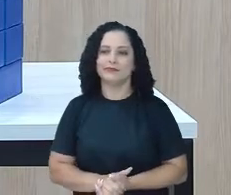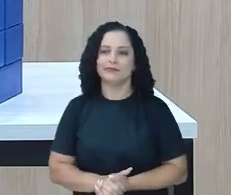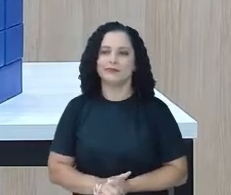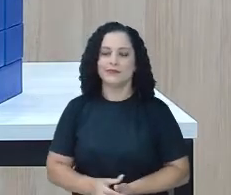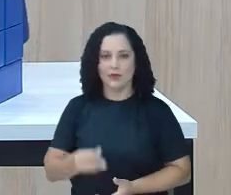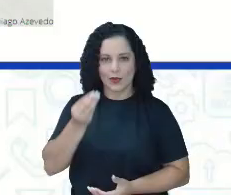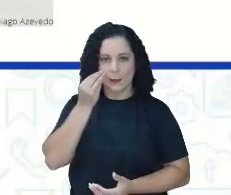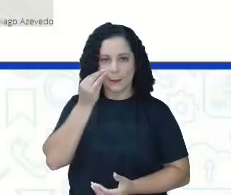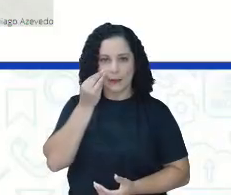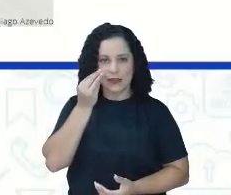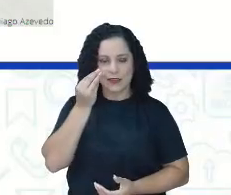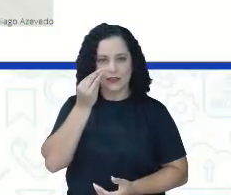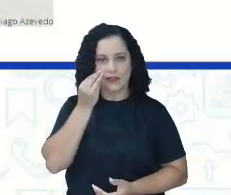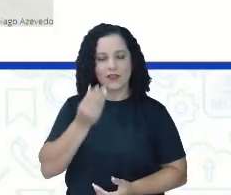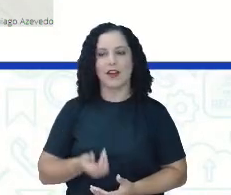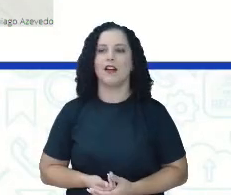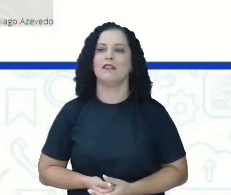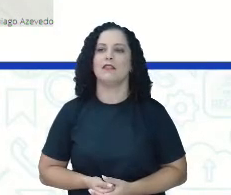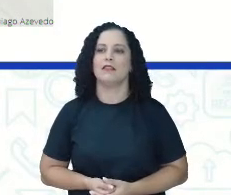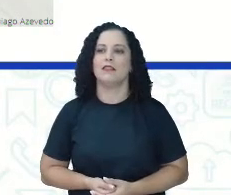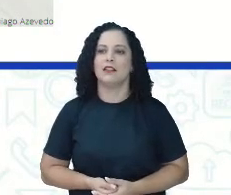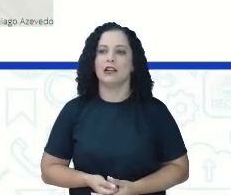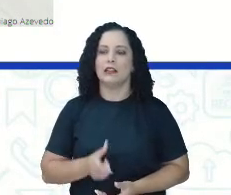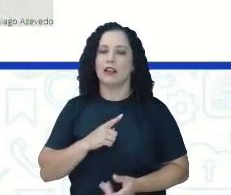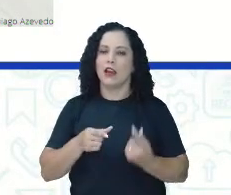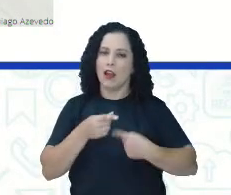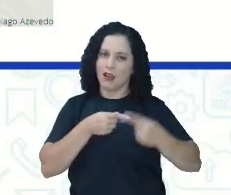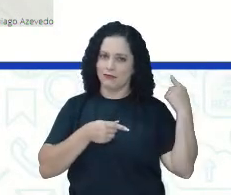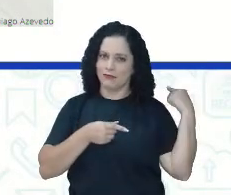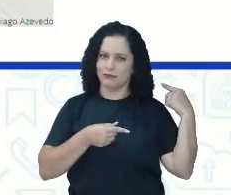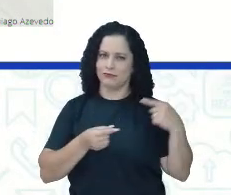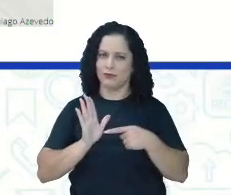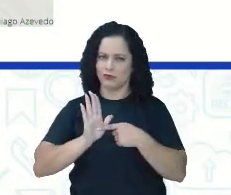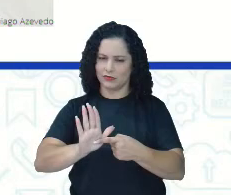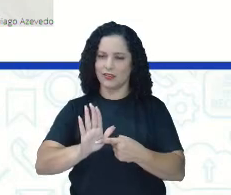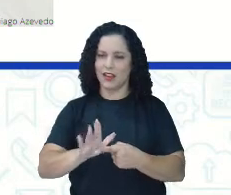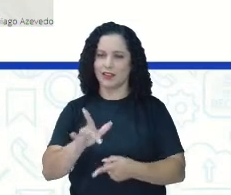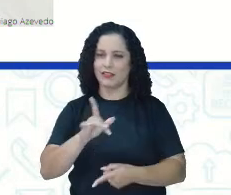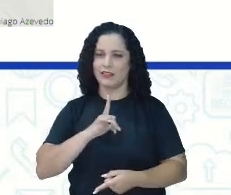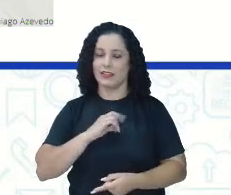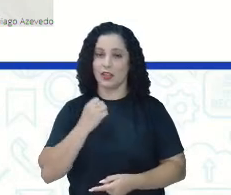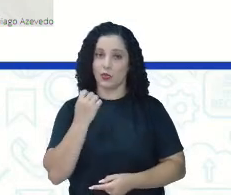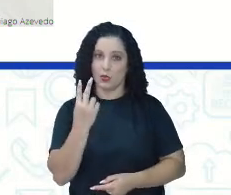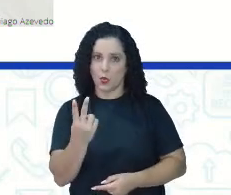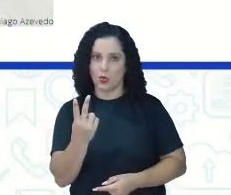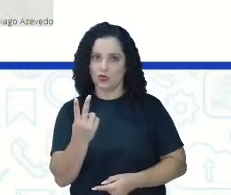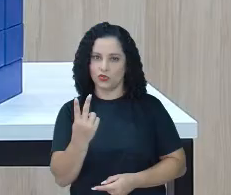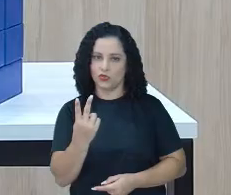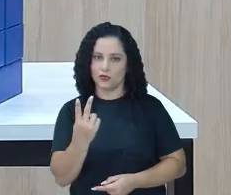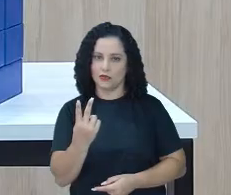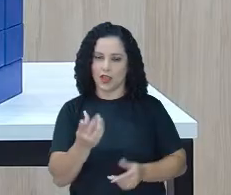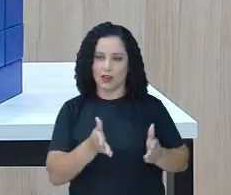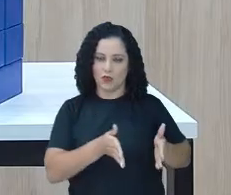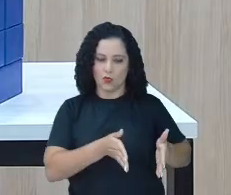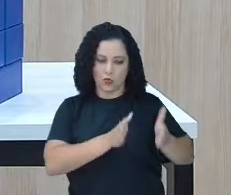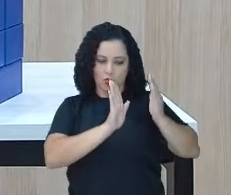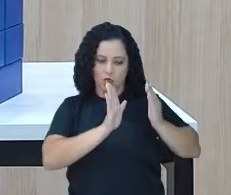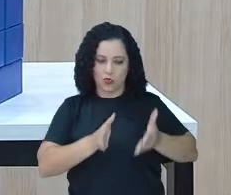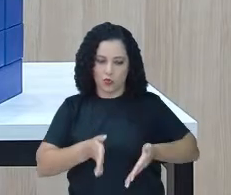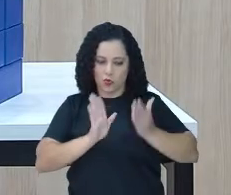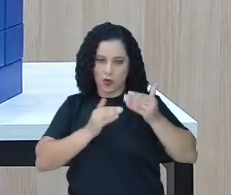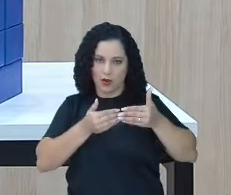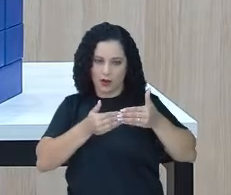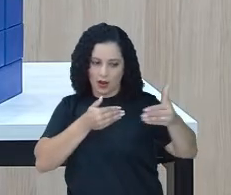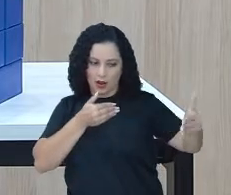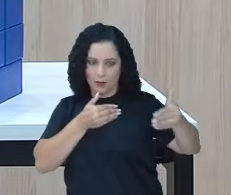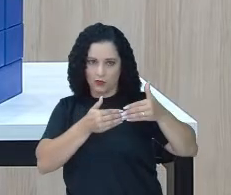Então, observa aqui, ó, nas dimensões que a gente viu antes, a gente viu que tinha 2 blocos na largura, né, na profundidade,